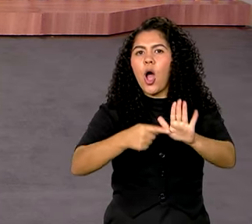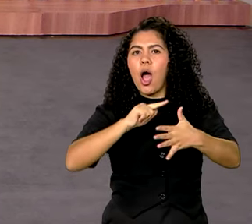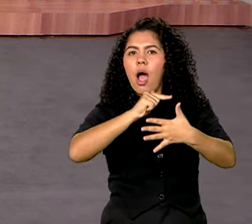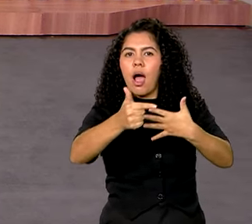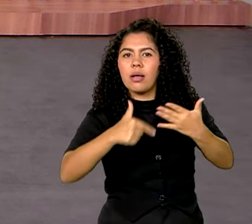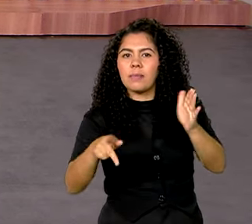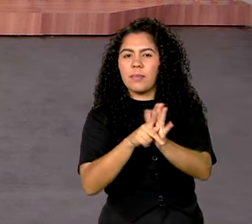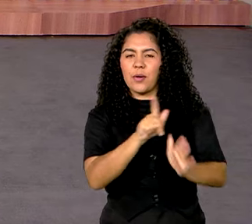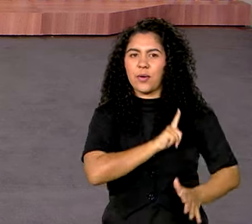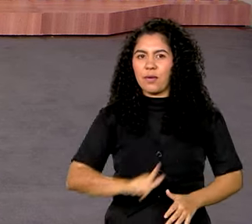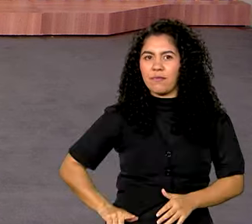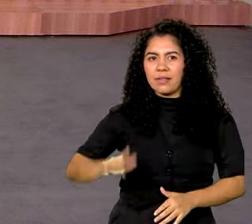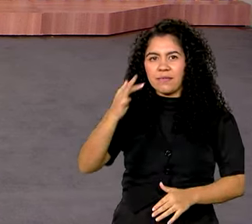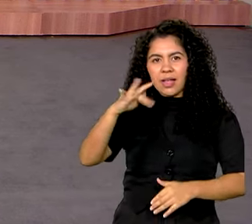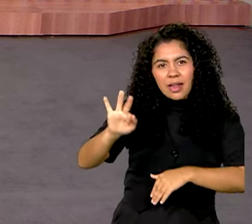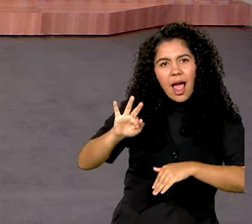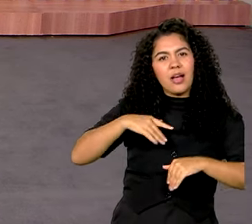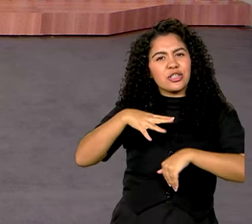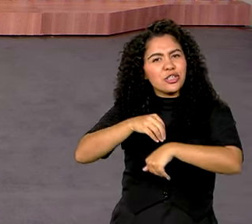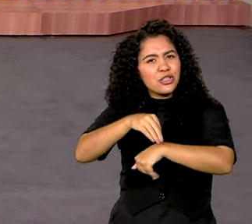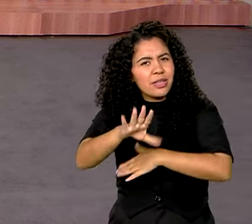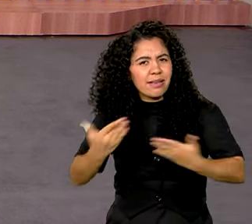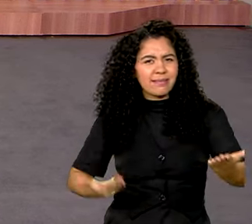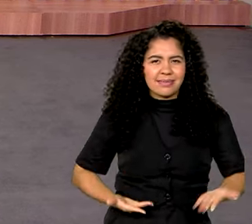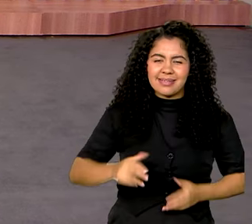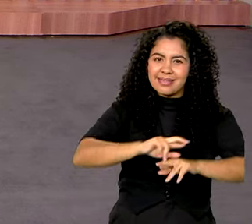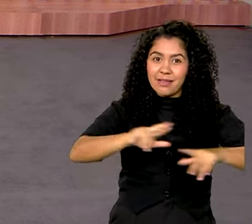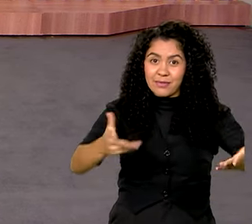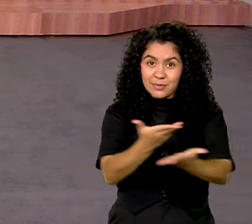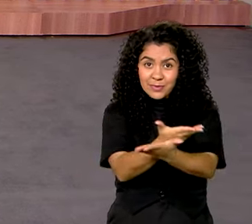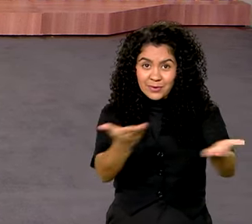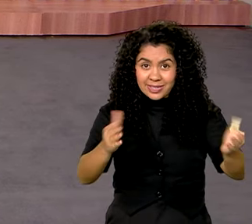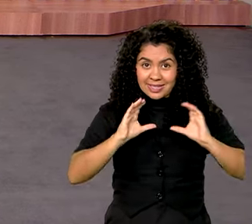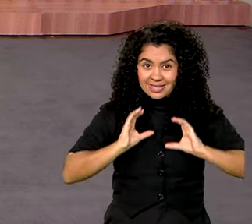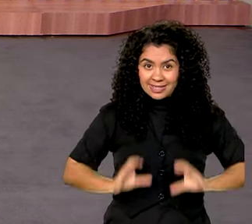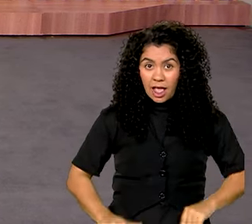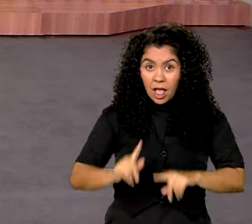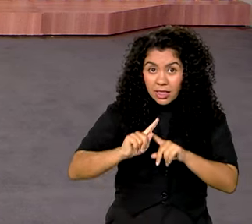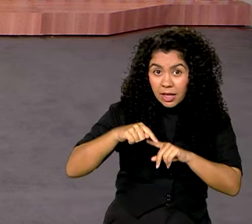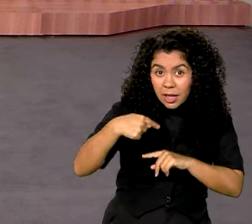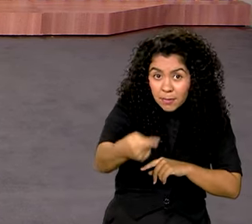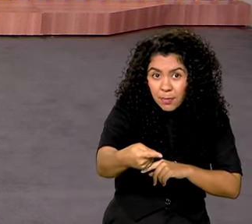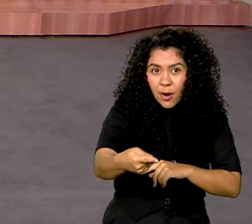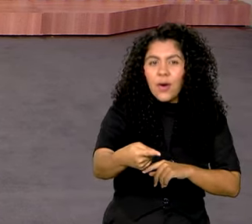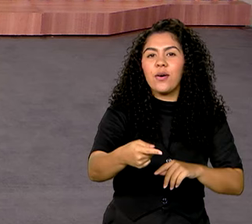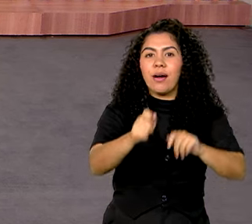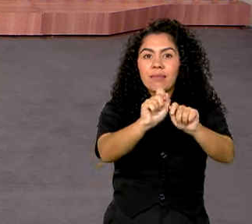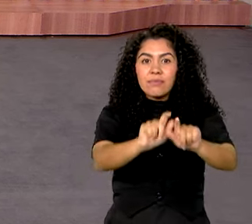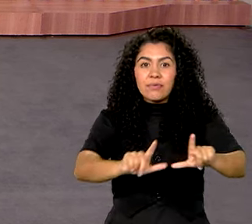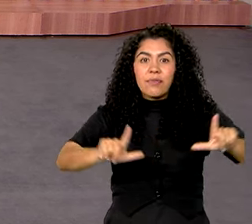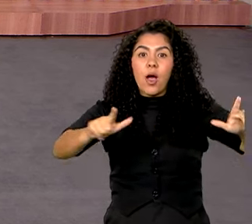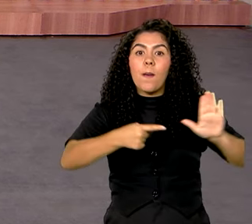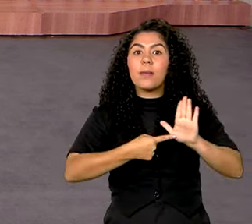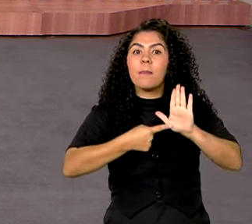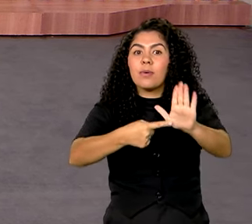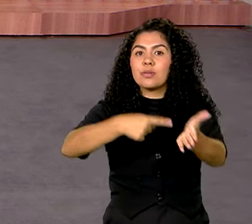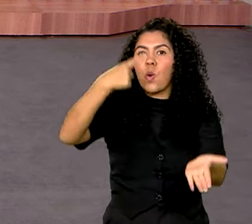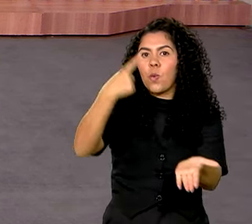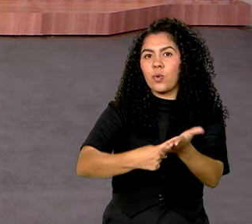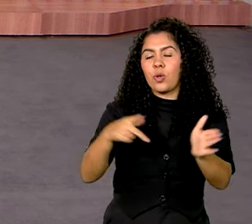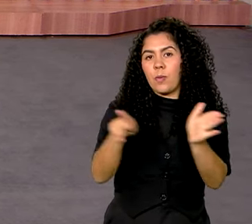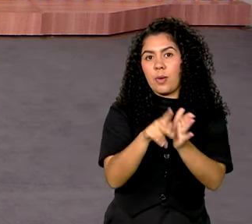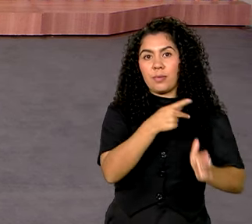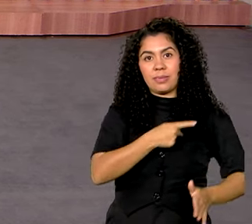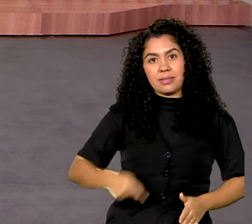federal com eventos ao vivo, dicas e serviços para você, cidadão. Daqui a pouquinho a gente volta para mostrar a agenda do presidente